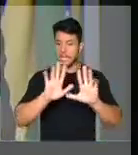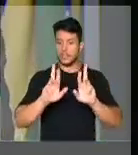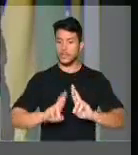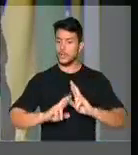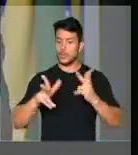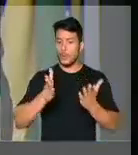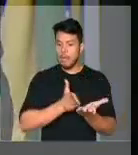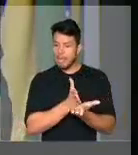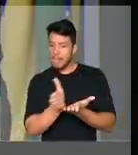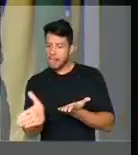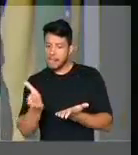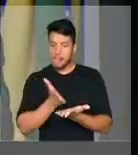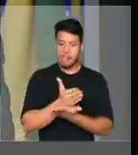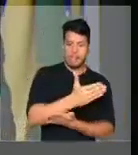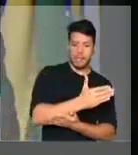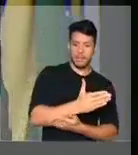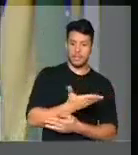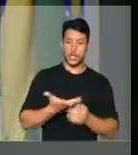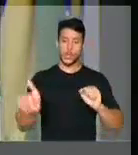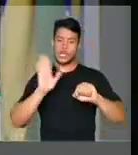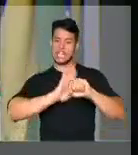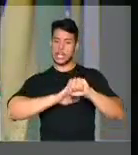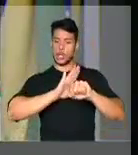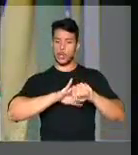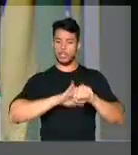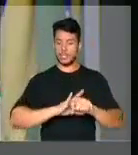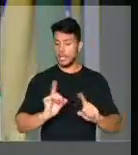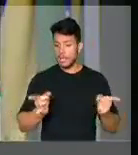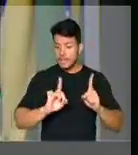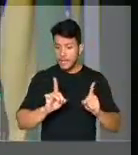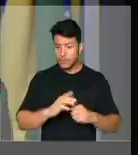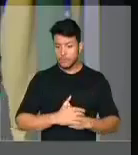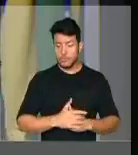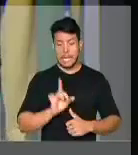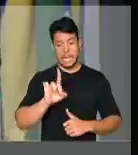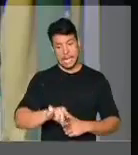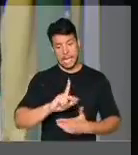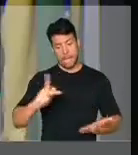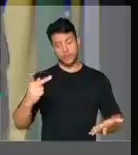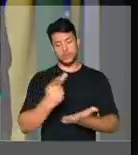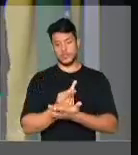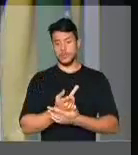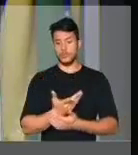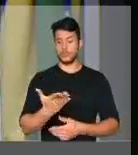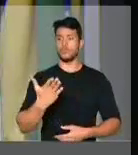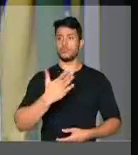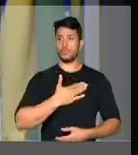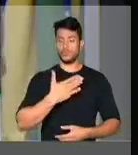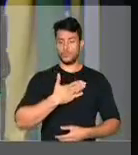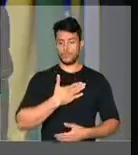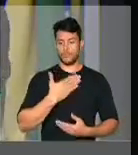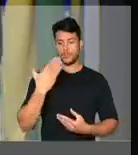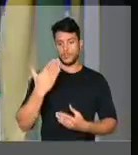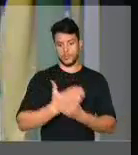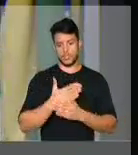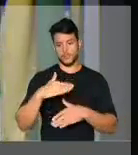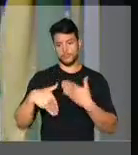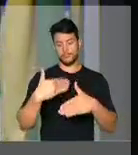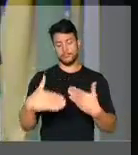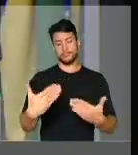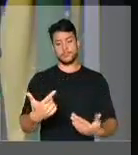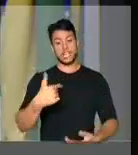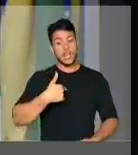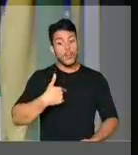com tendências, e não com ideologia, e não com ativismo. Foi o que aconteceu durante o meu processo.